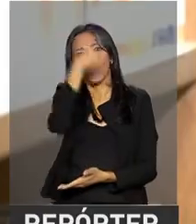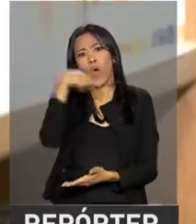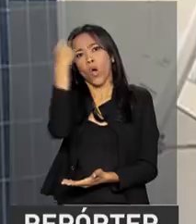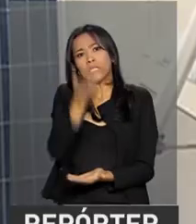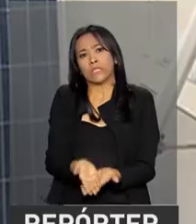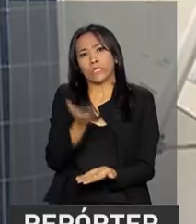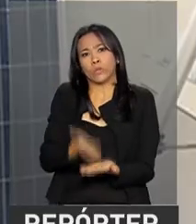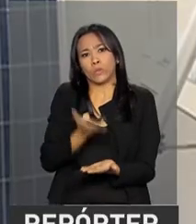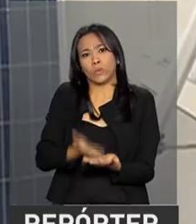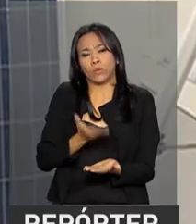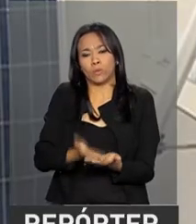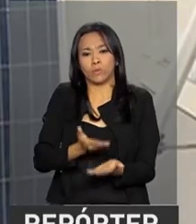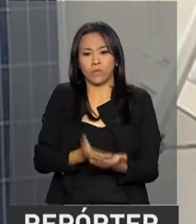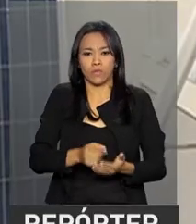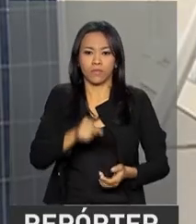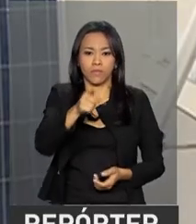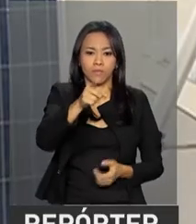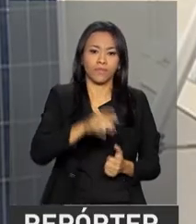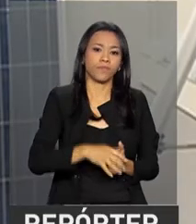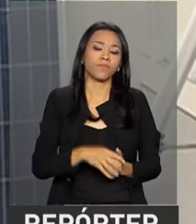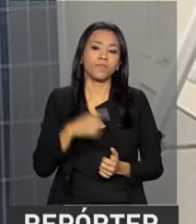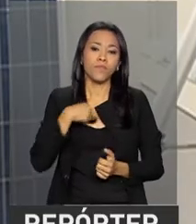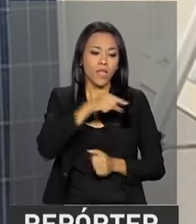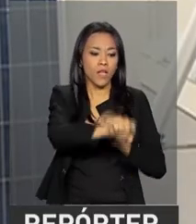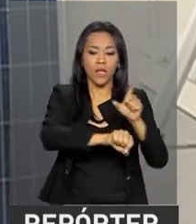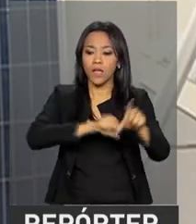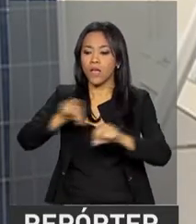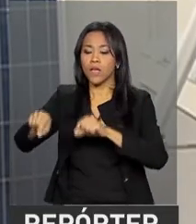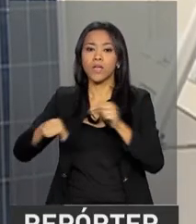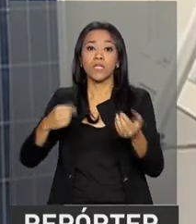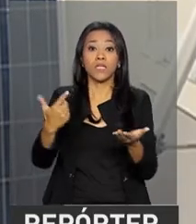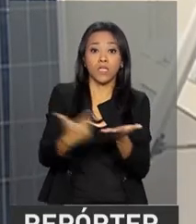dia. Eu peguei alguns livros de